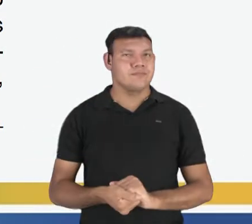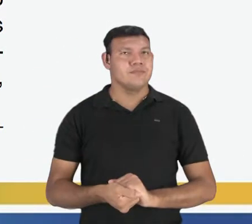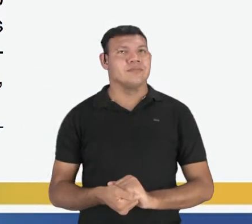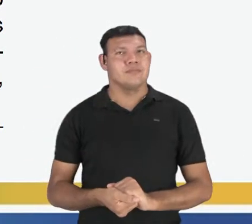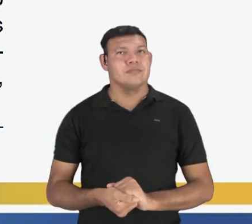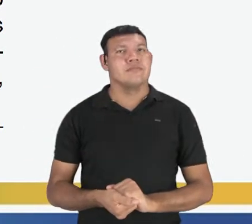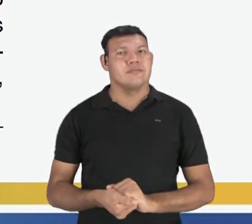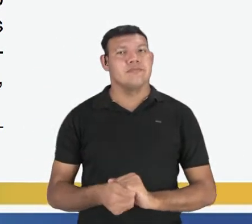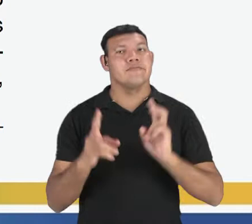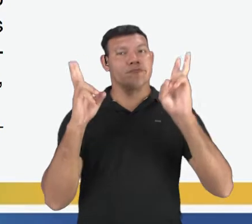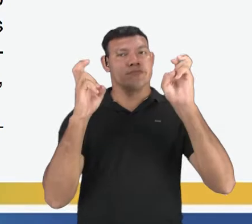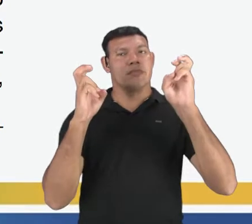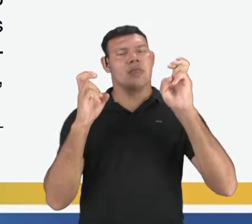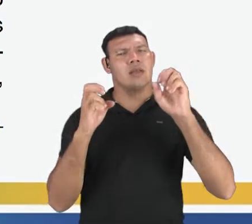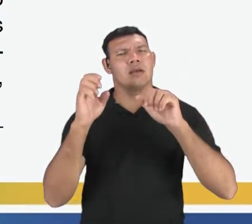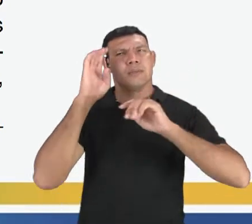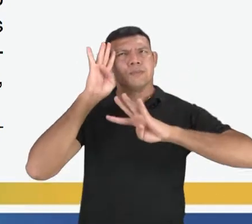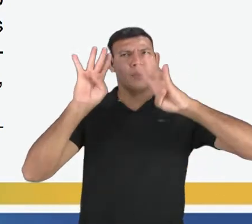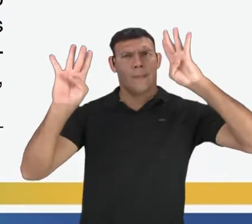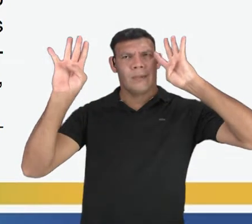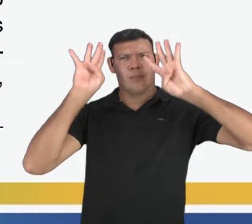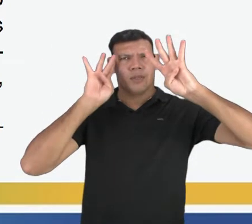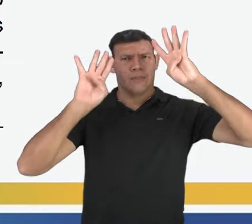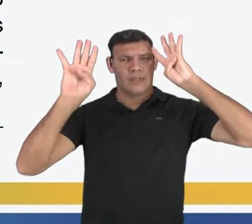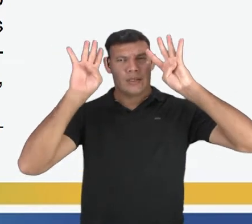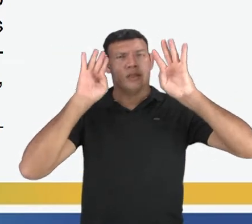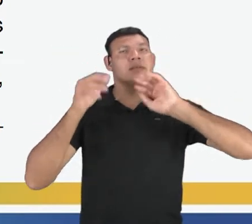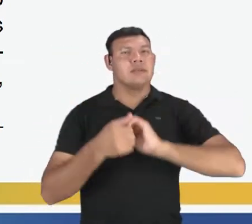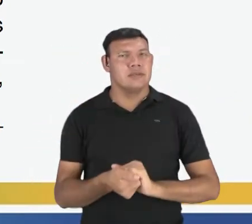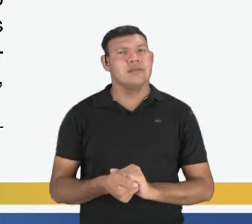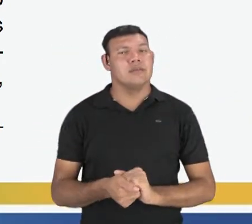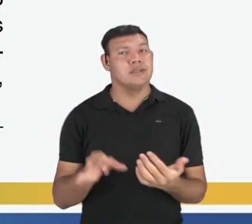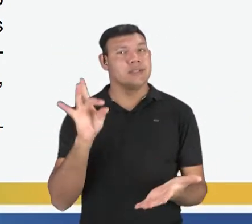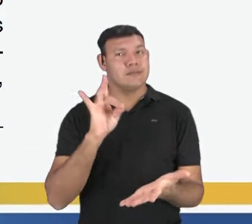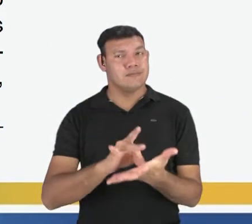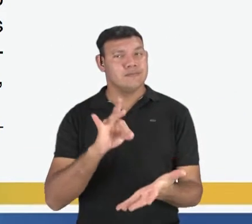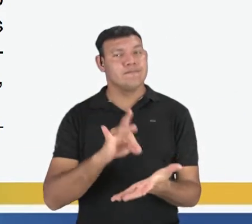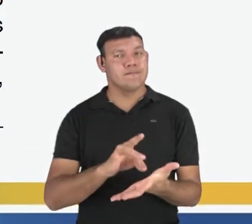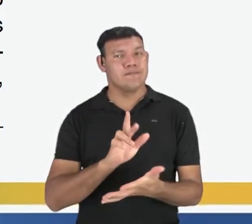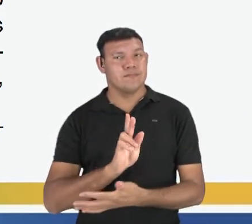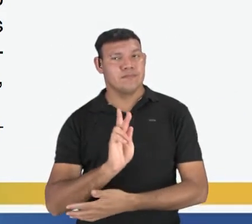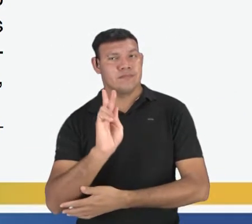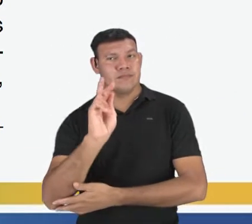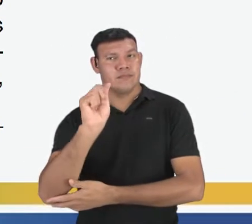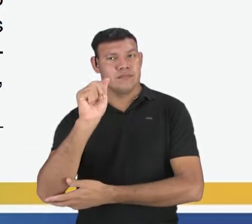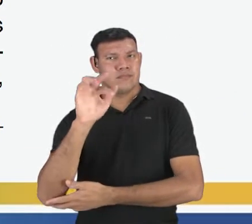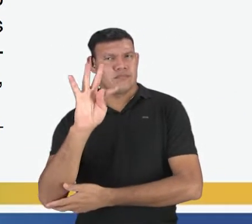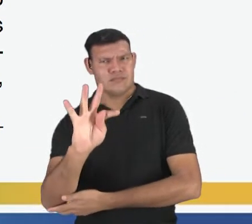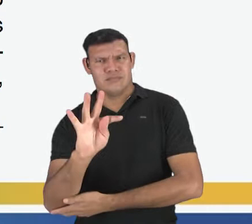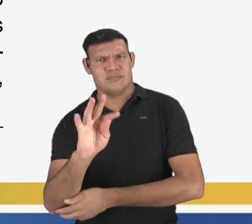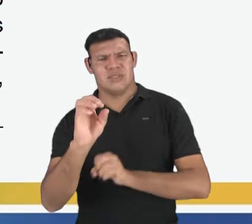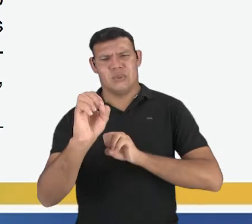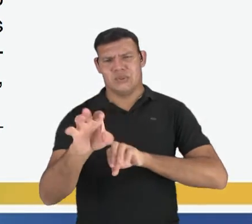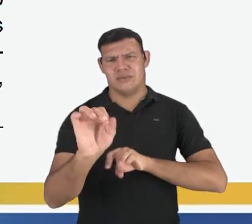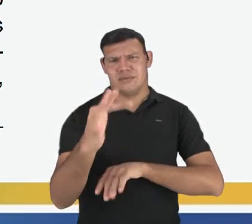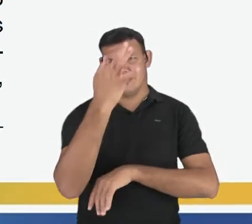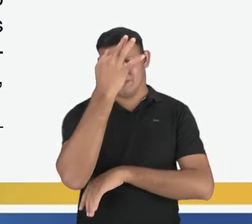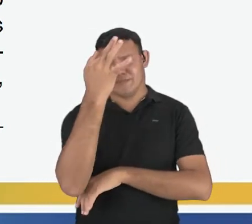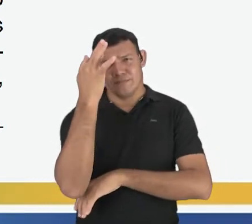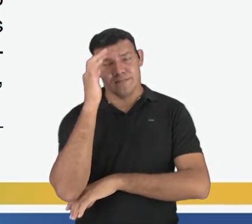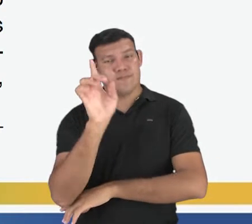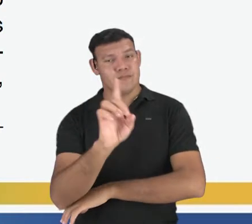é justamente filosofar. Então, a afirmativa de Immanuel Kant não se ensina a filosofia,